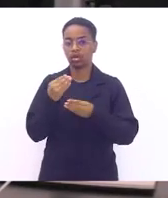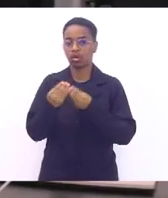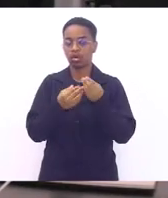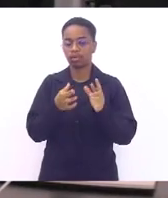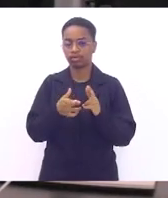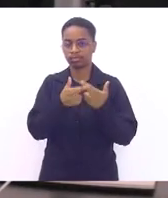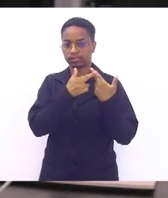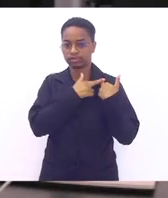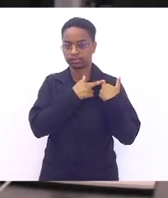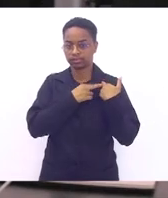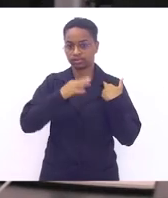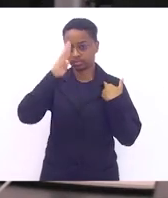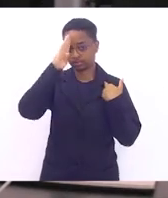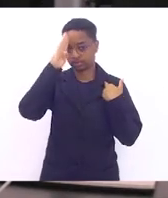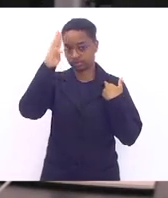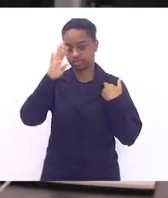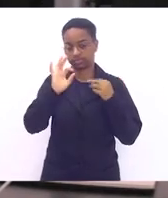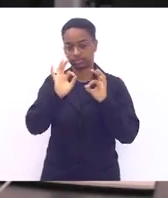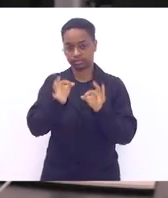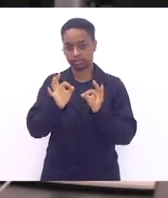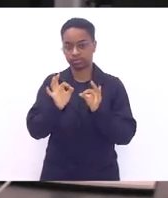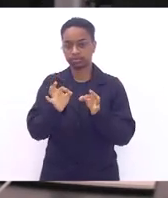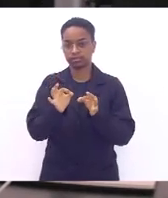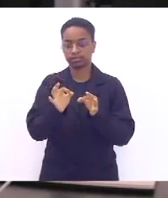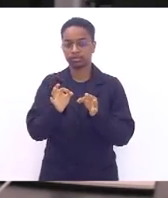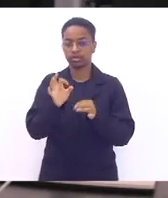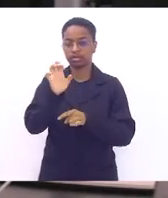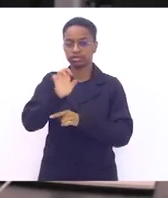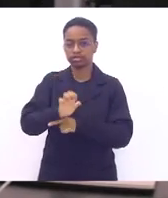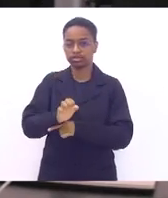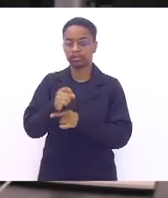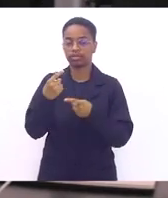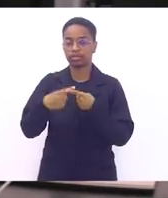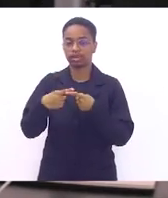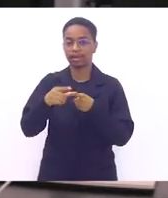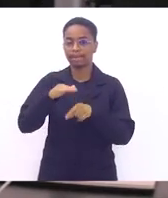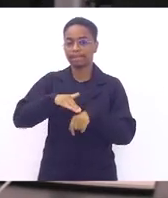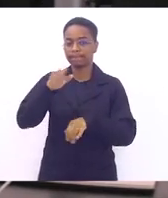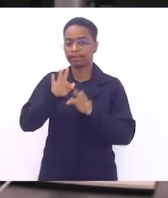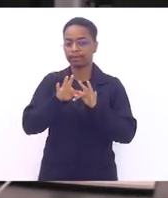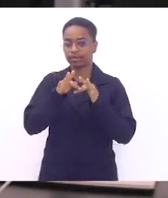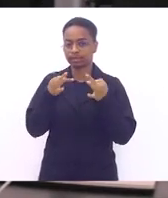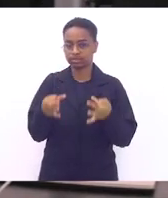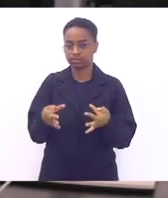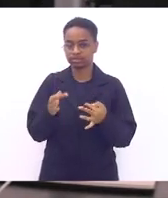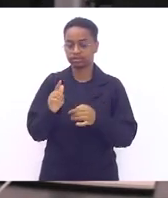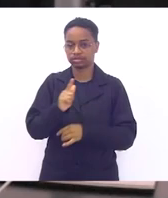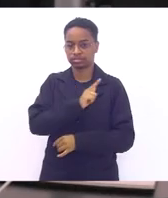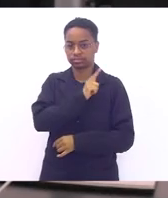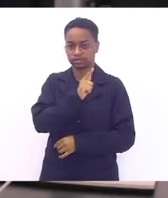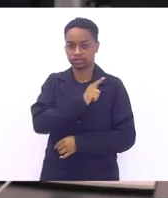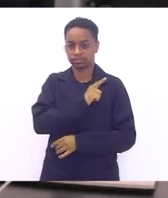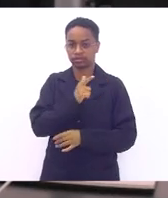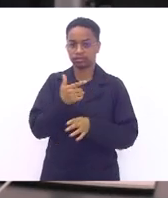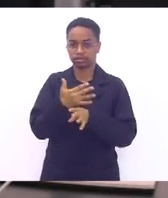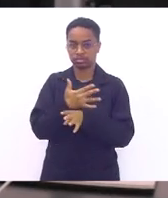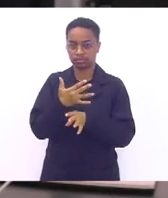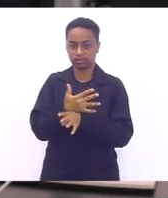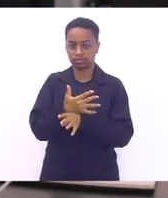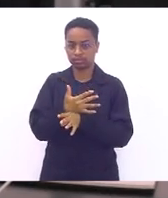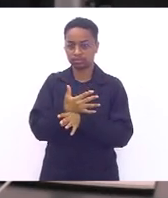competência específica, né, do Estado. É muito mais simples a gestão municipal de